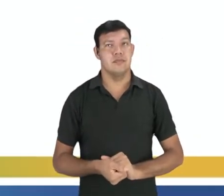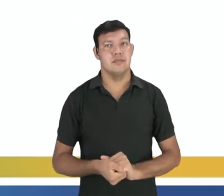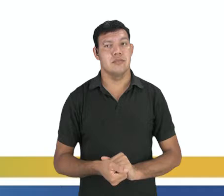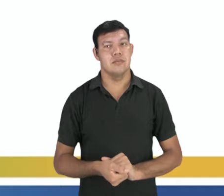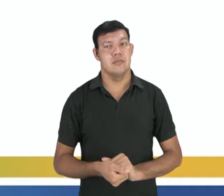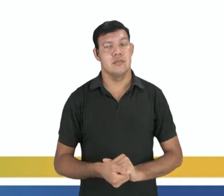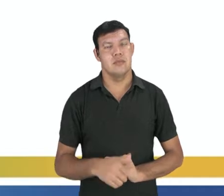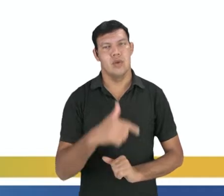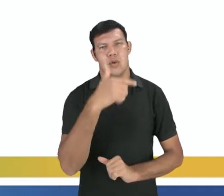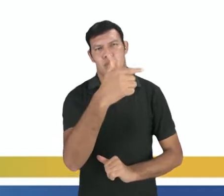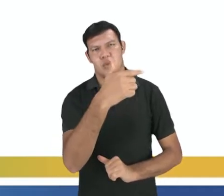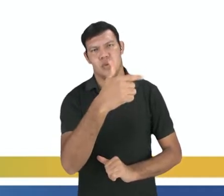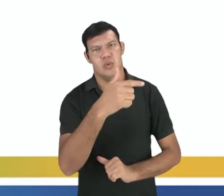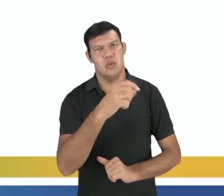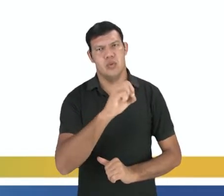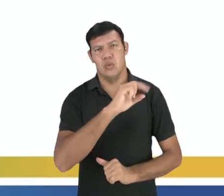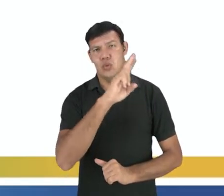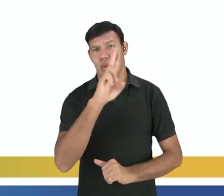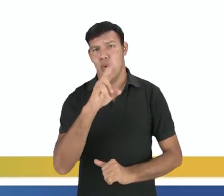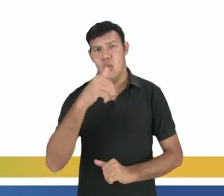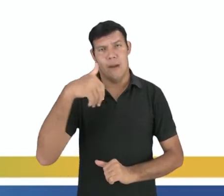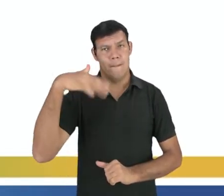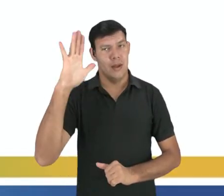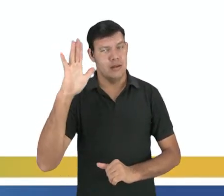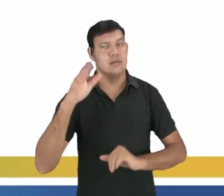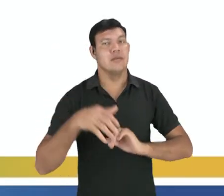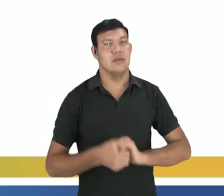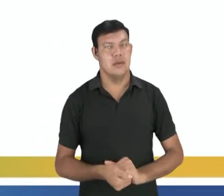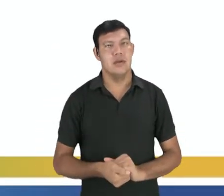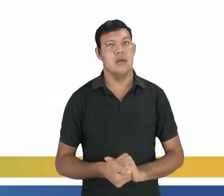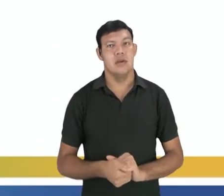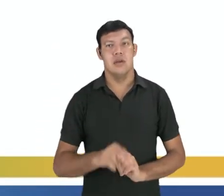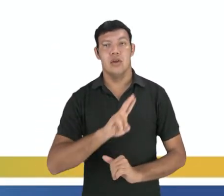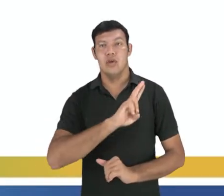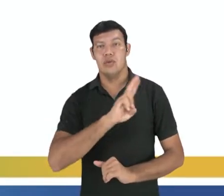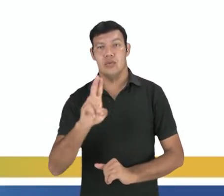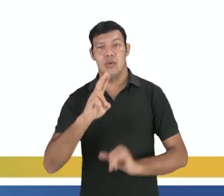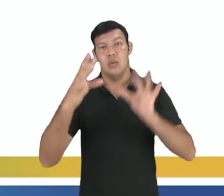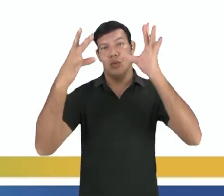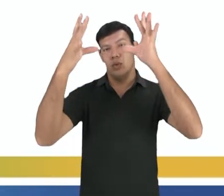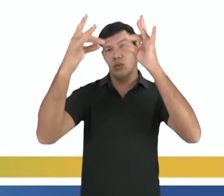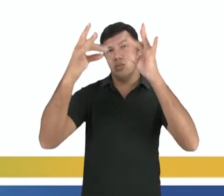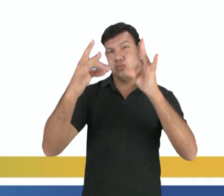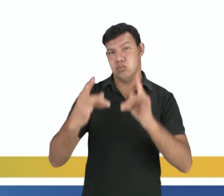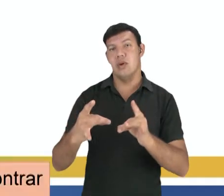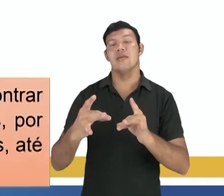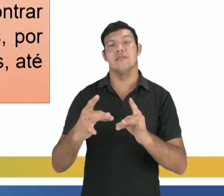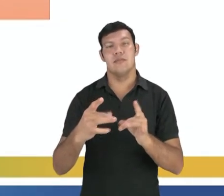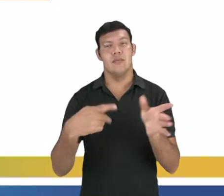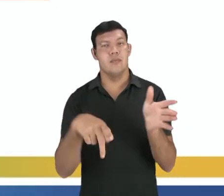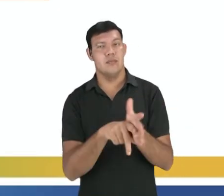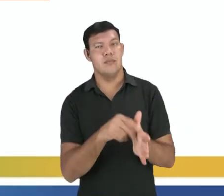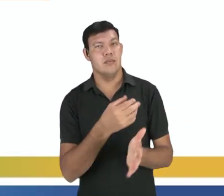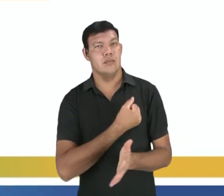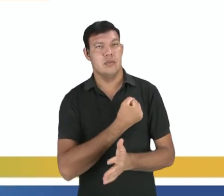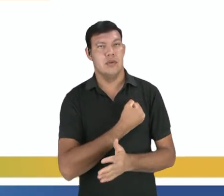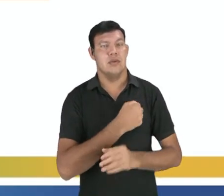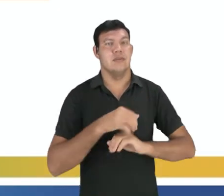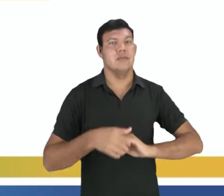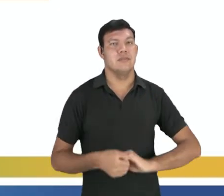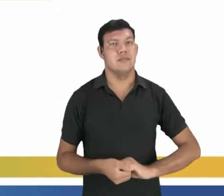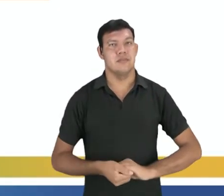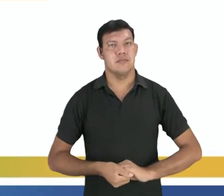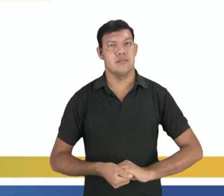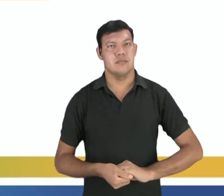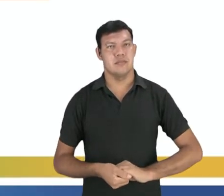dois ou mais fatores. Essa característica é chamada de fatoração do número, ok? Forma